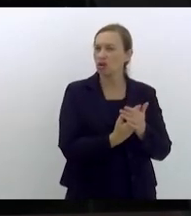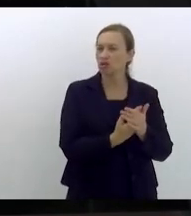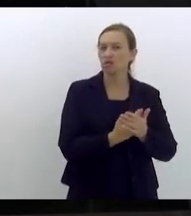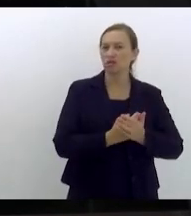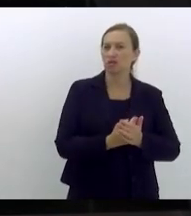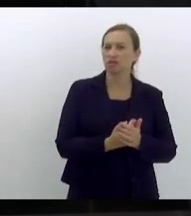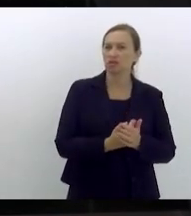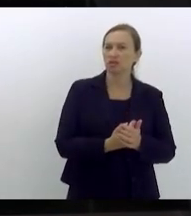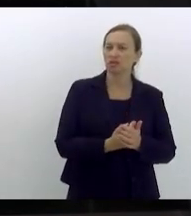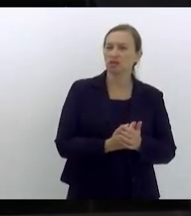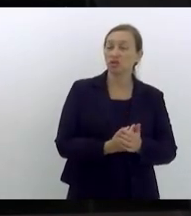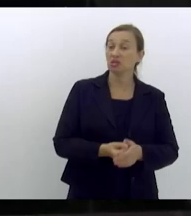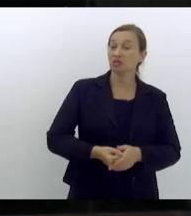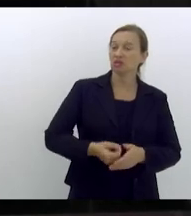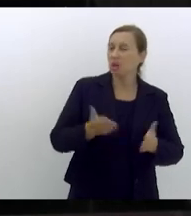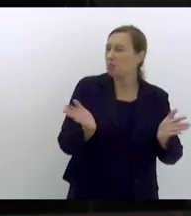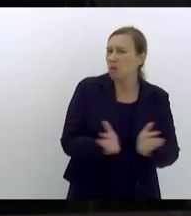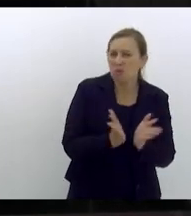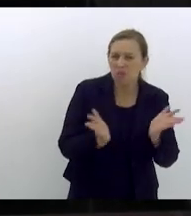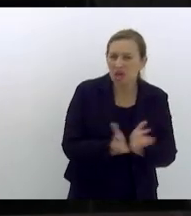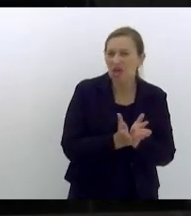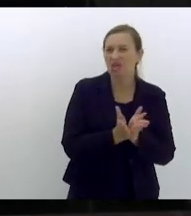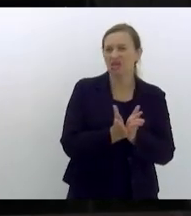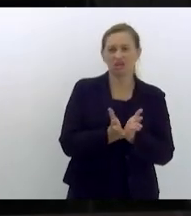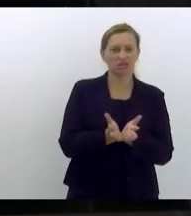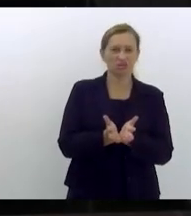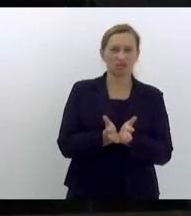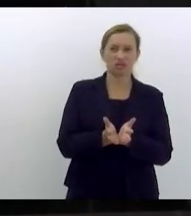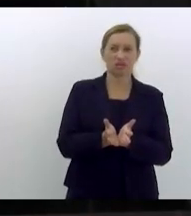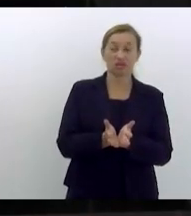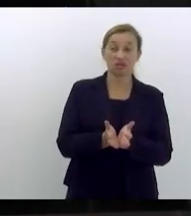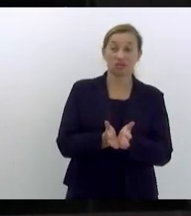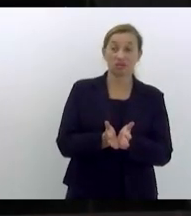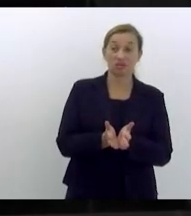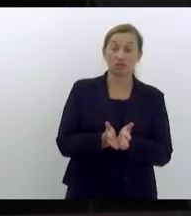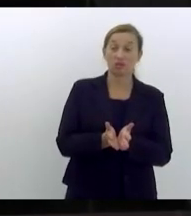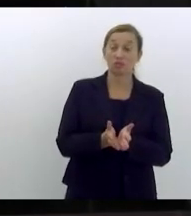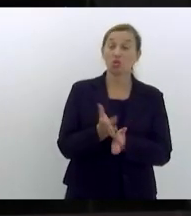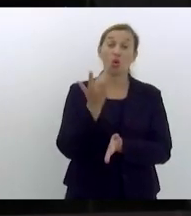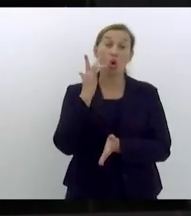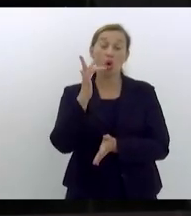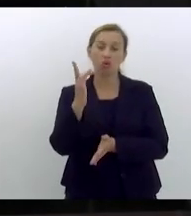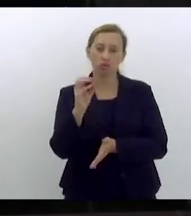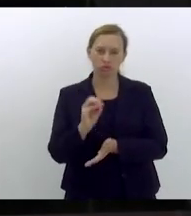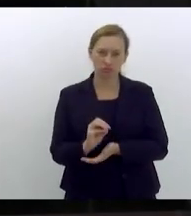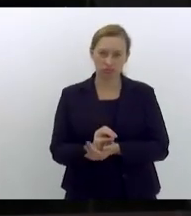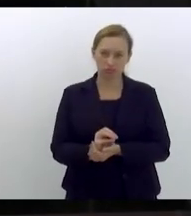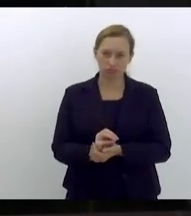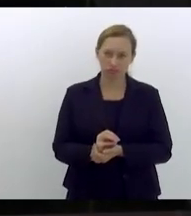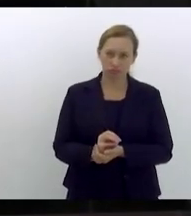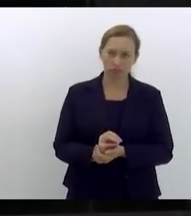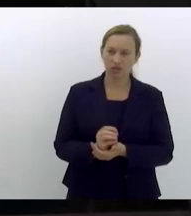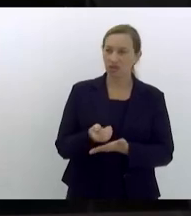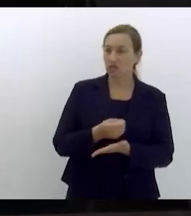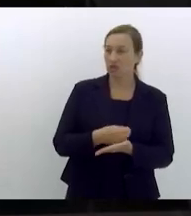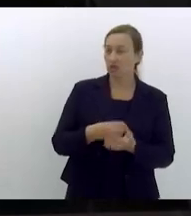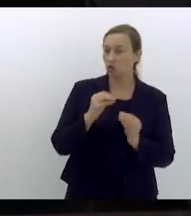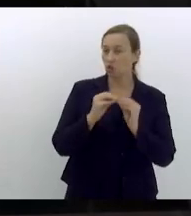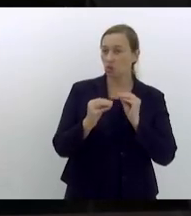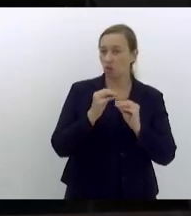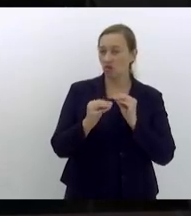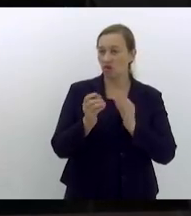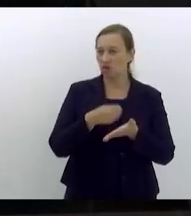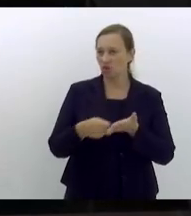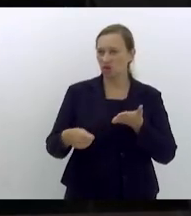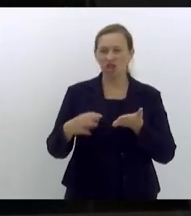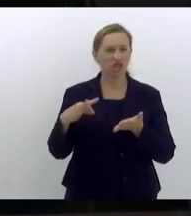aonde está a pobreza Aonde está a miséria por barra de ouro se fosse escrever uma novela o roteiro